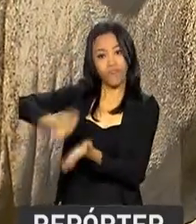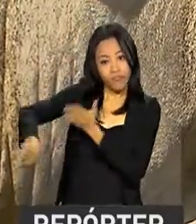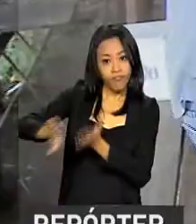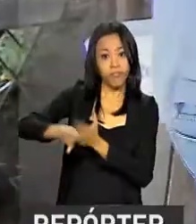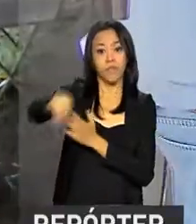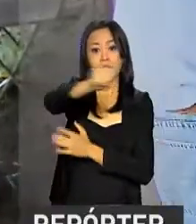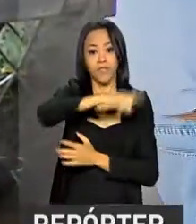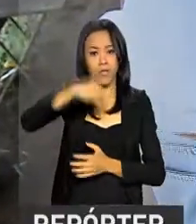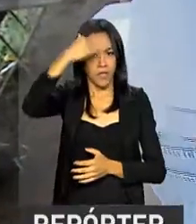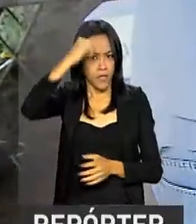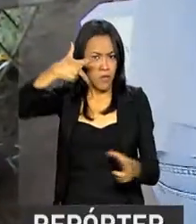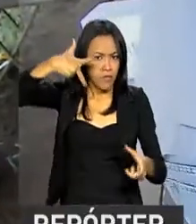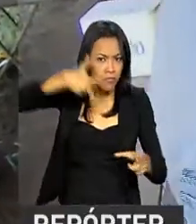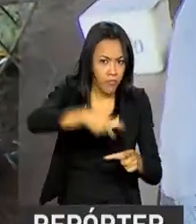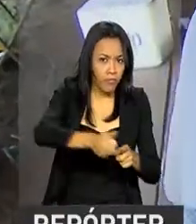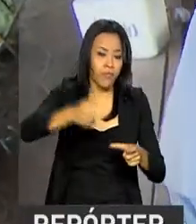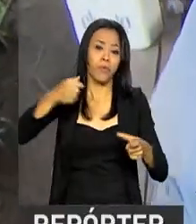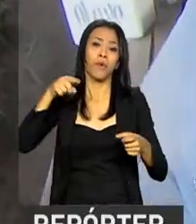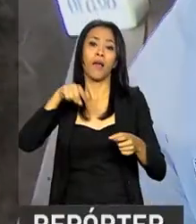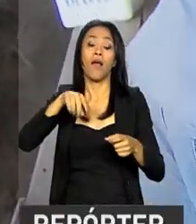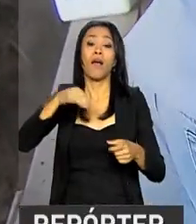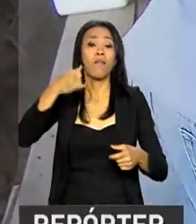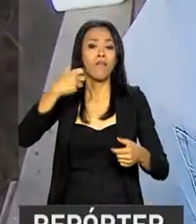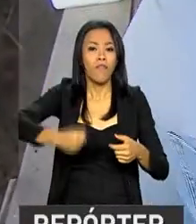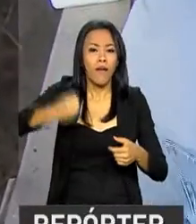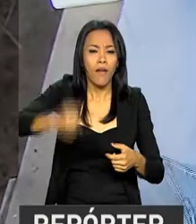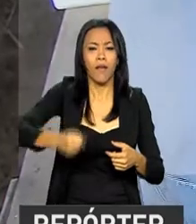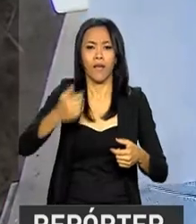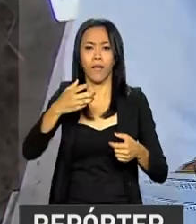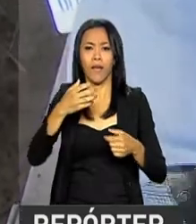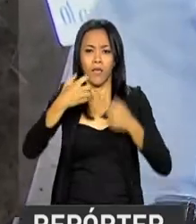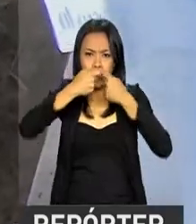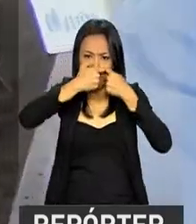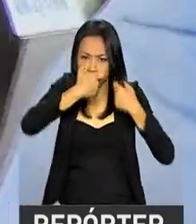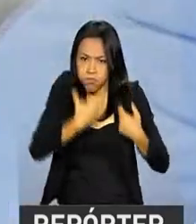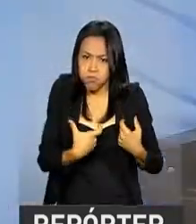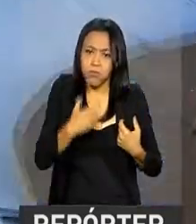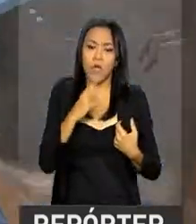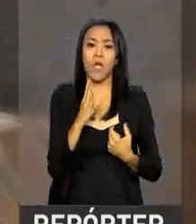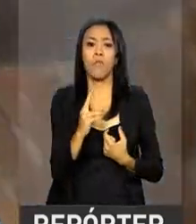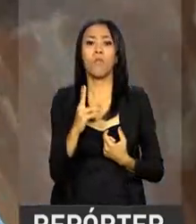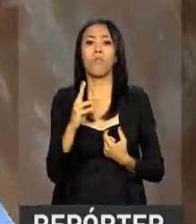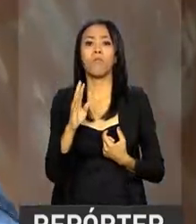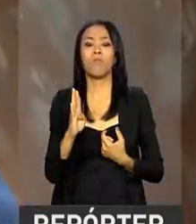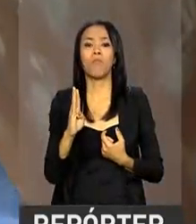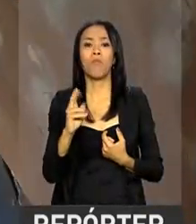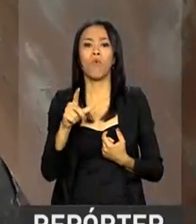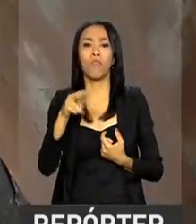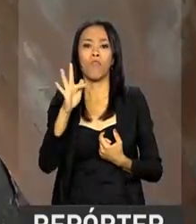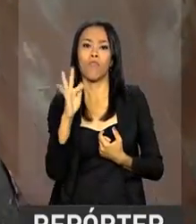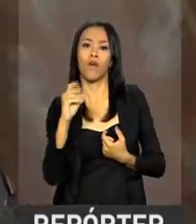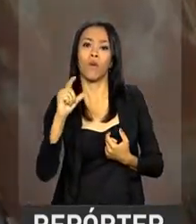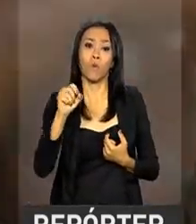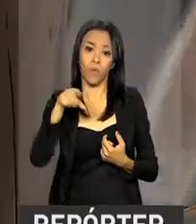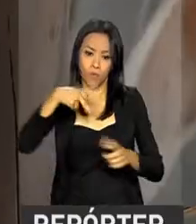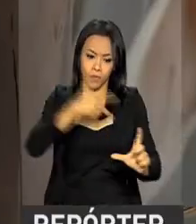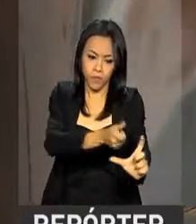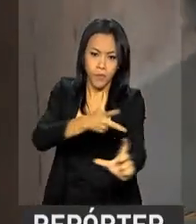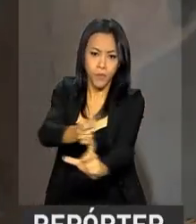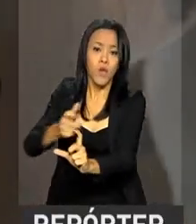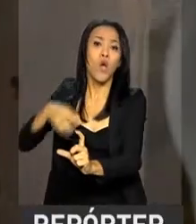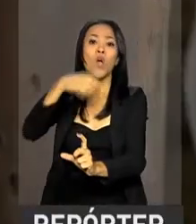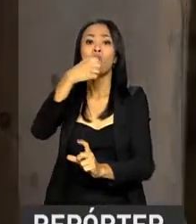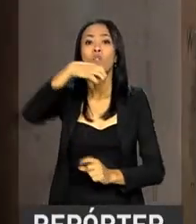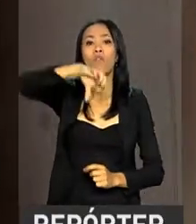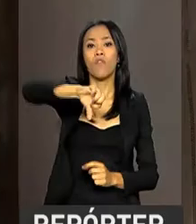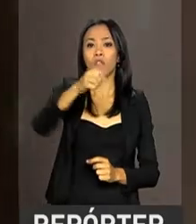imunização de bois, vacas e búfalos será feita até 30 de novembro. Na primeira etapa deste ano, a cobertura vacinal atingiu